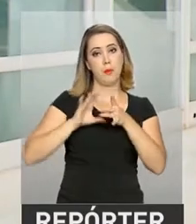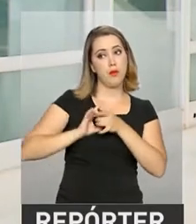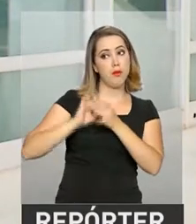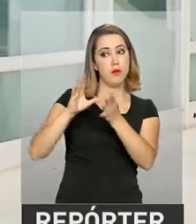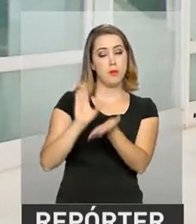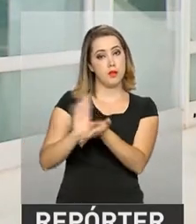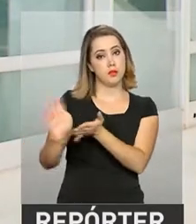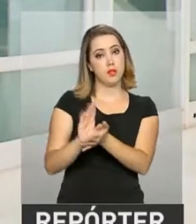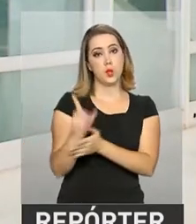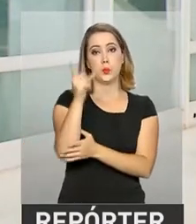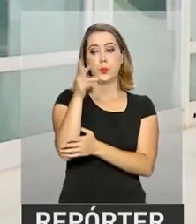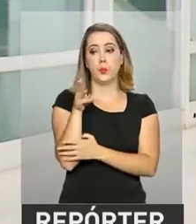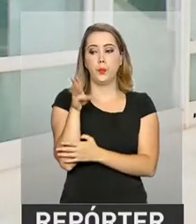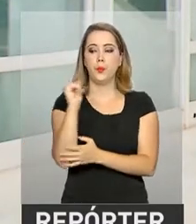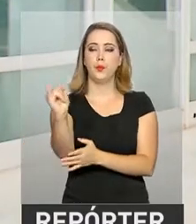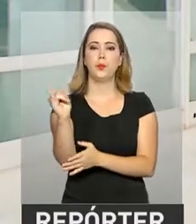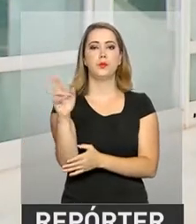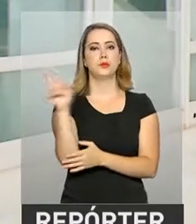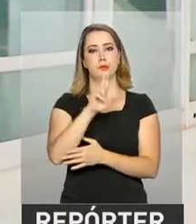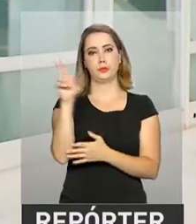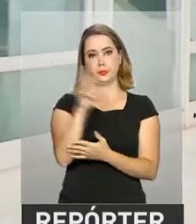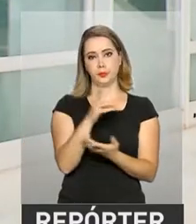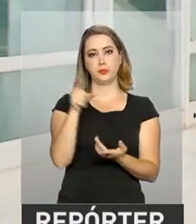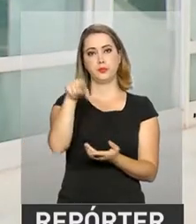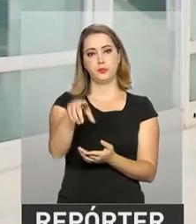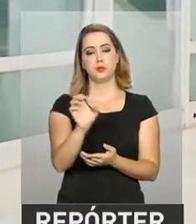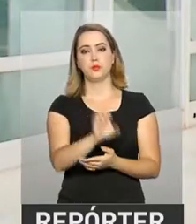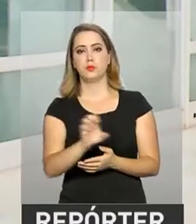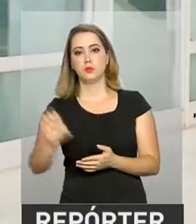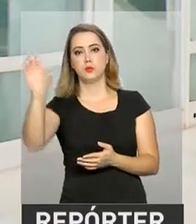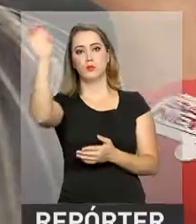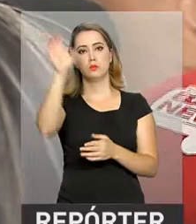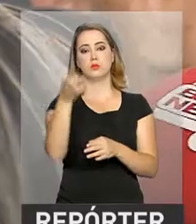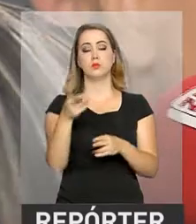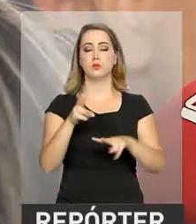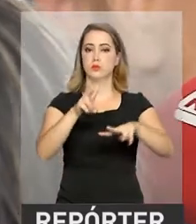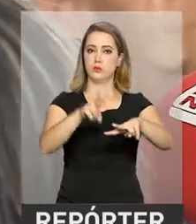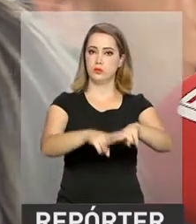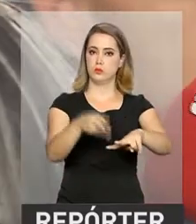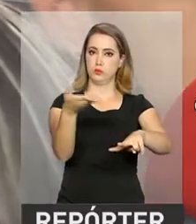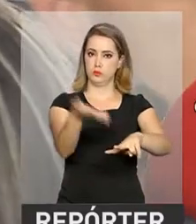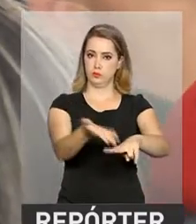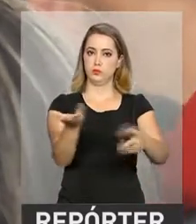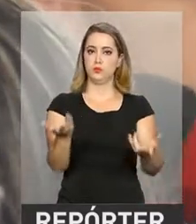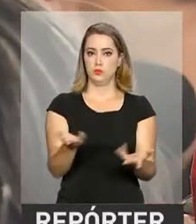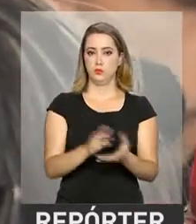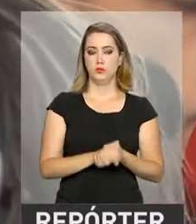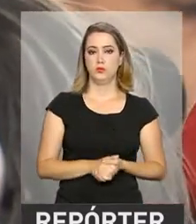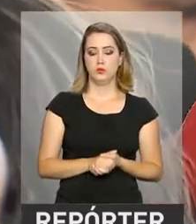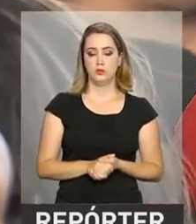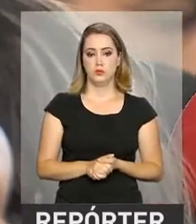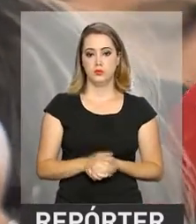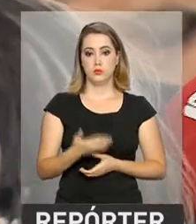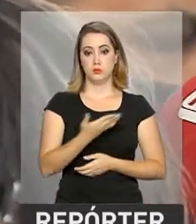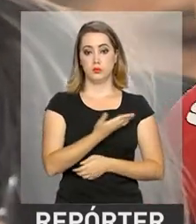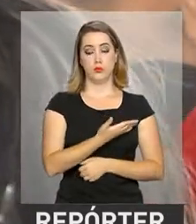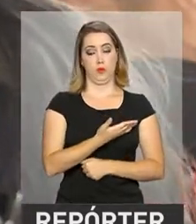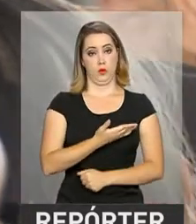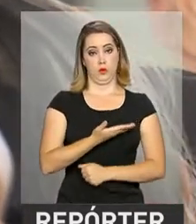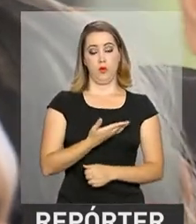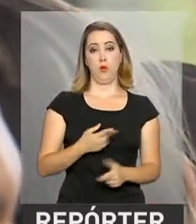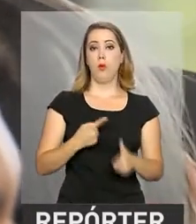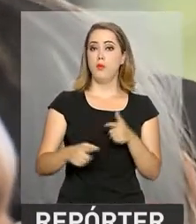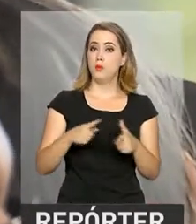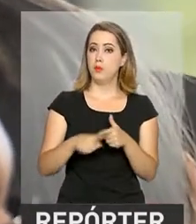e oitocentos milhões de reais em recursos para o sistema penitenciário a questão penitenciária no brasil um bairro de povos